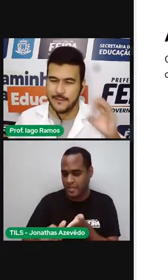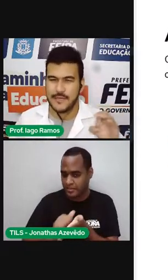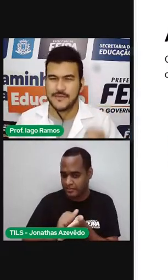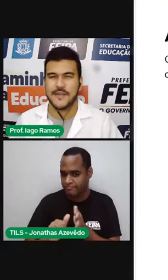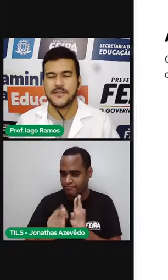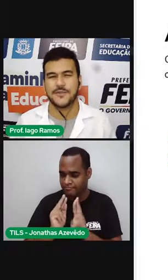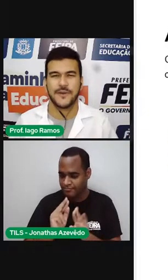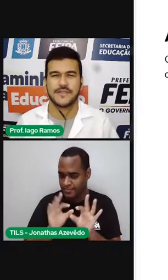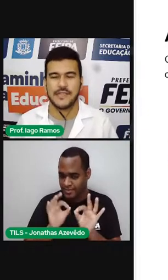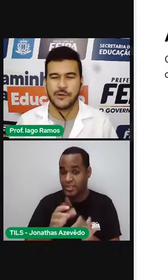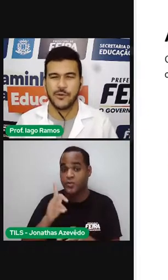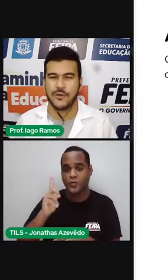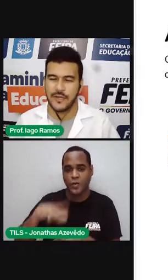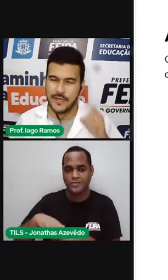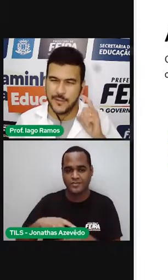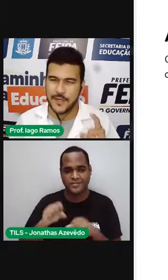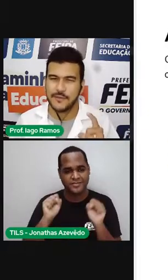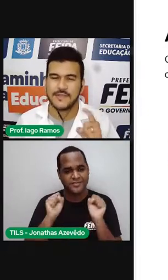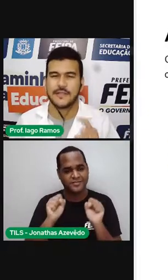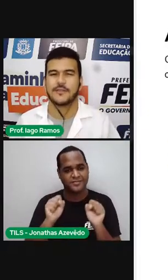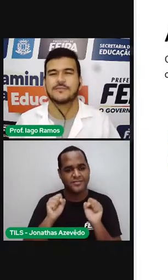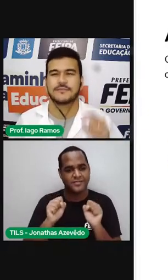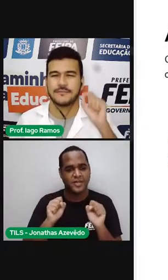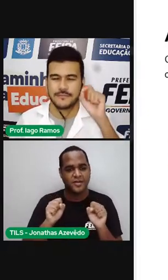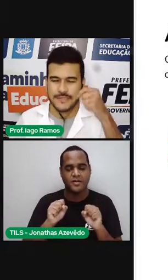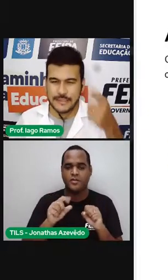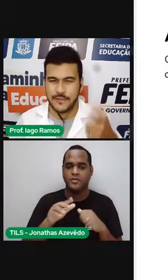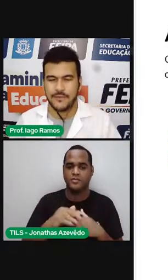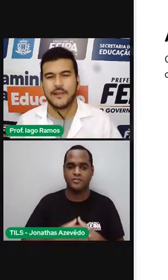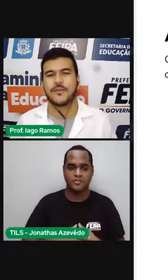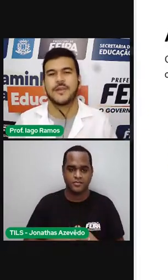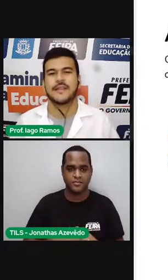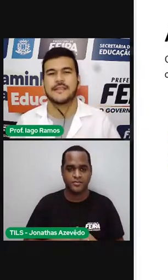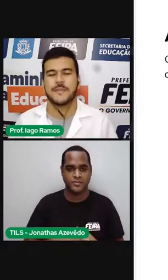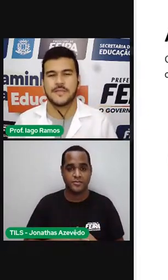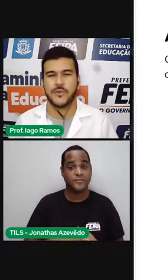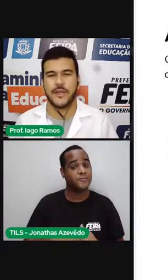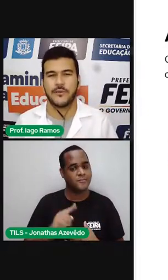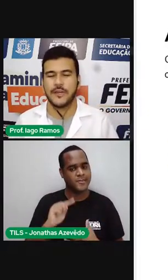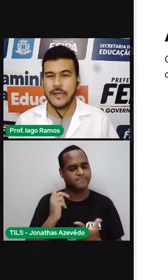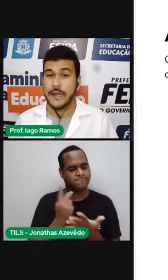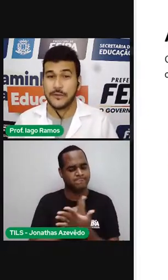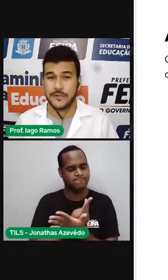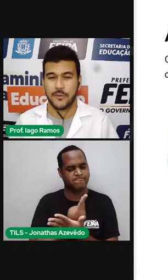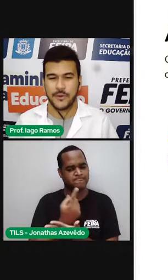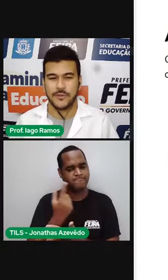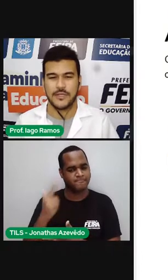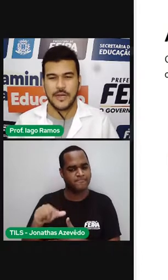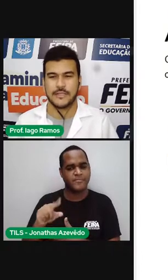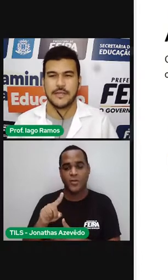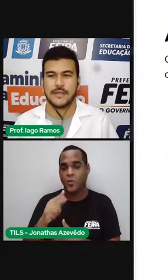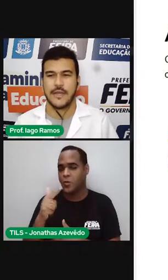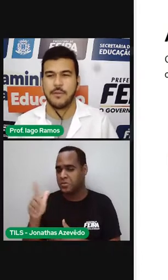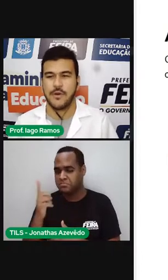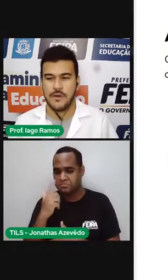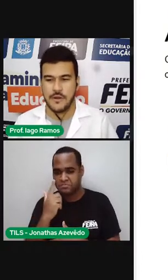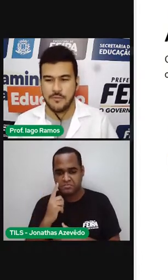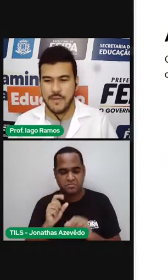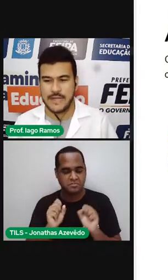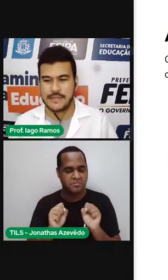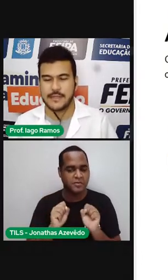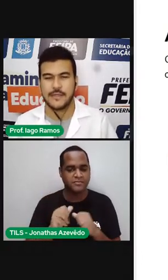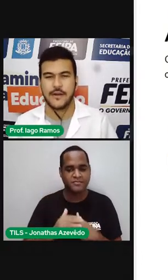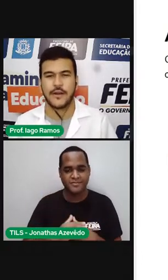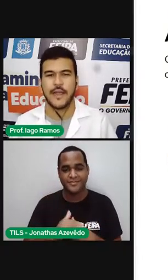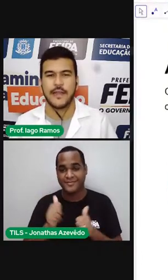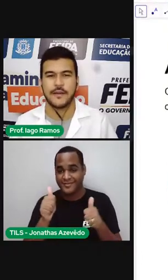errar mas veja onde foi que você errou para que você não não venha cometer esse mesmo erro em outra oportunidade tá bom